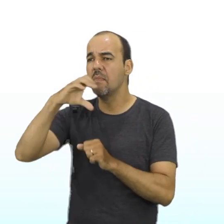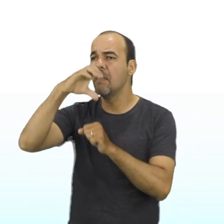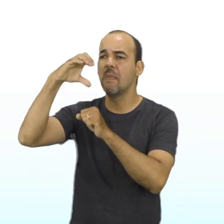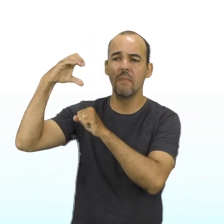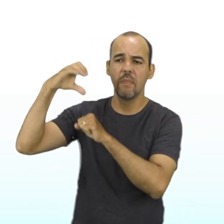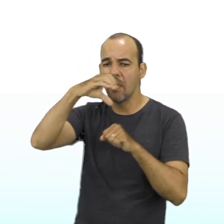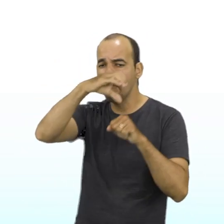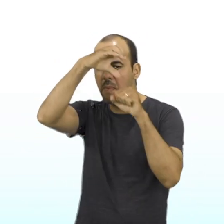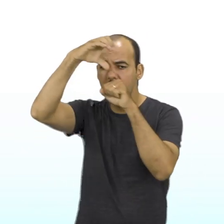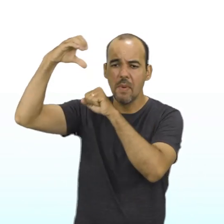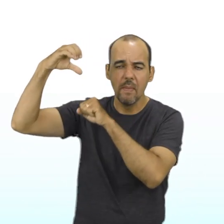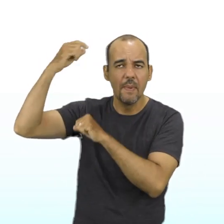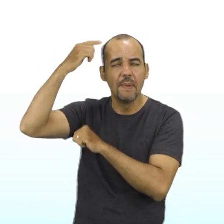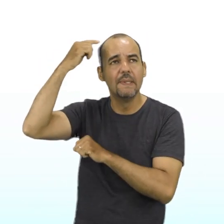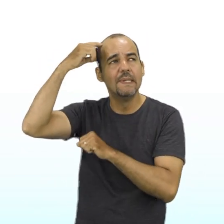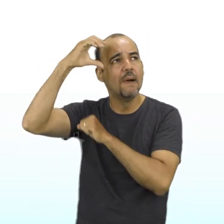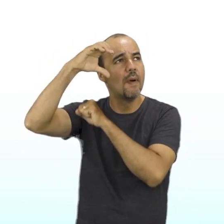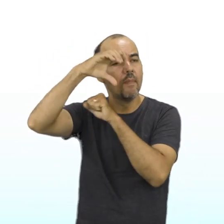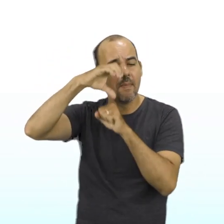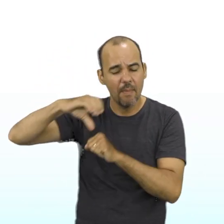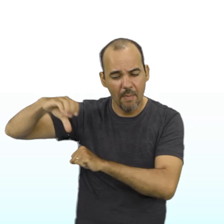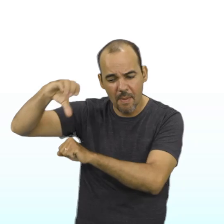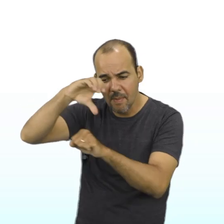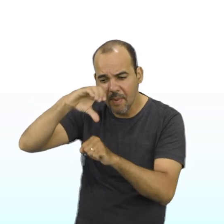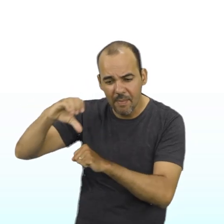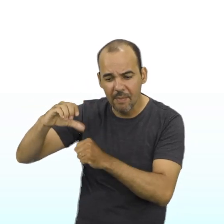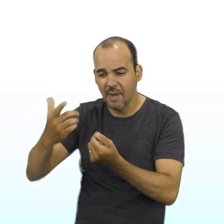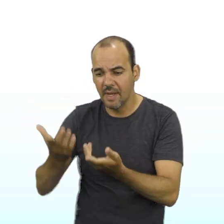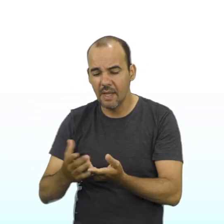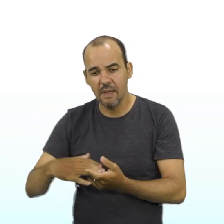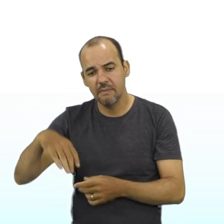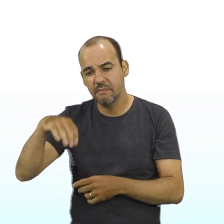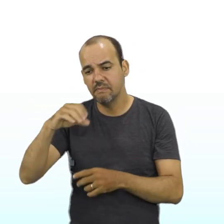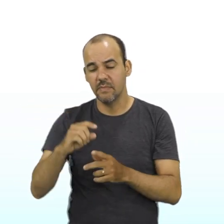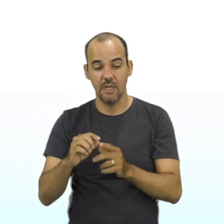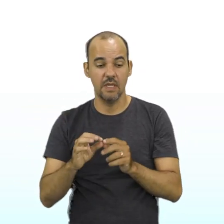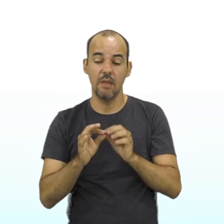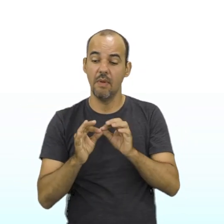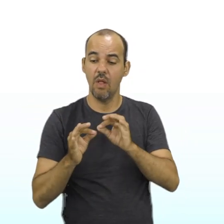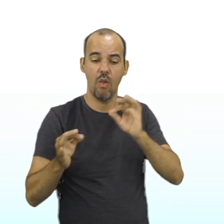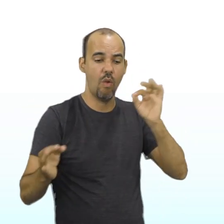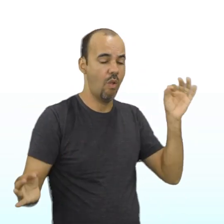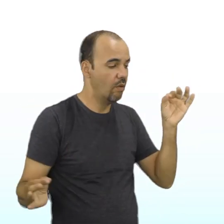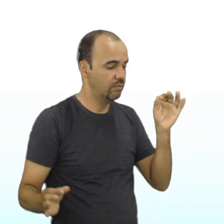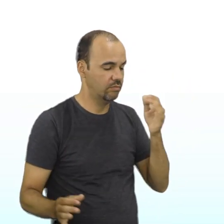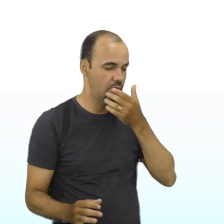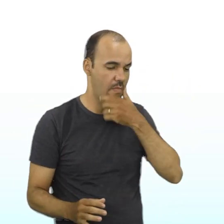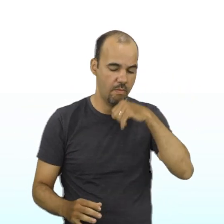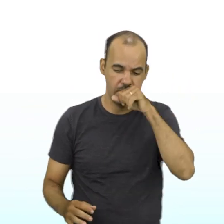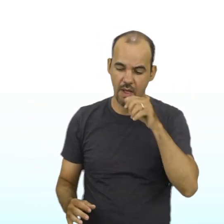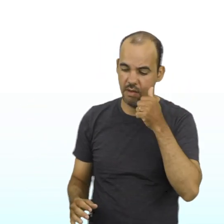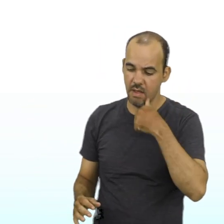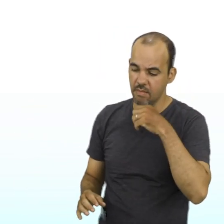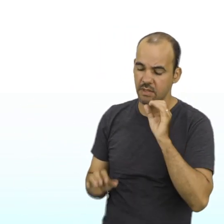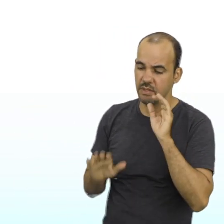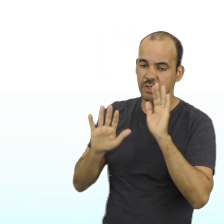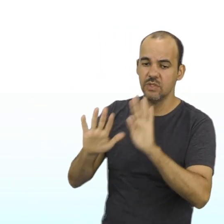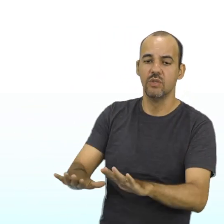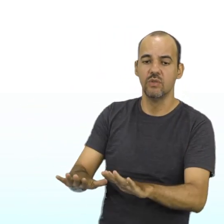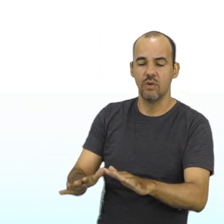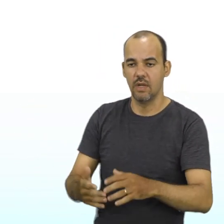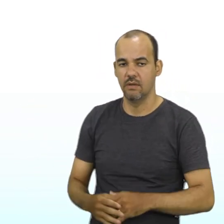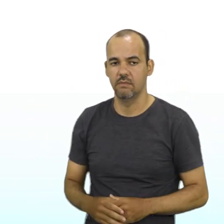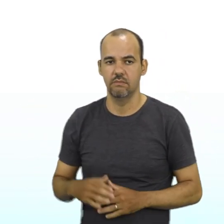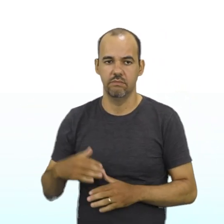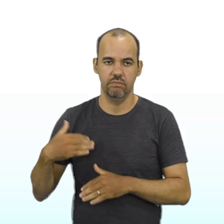porquês, que aceitar o fato de estar lejos de seus padres, ou seja, longe dos seus pais. Até que um dia,